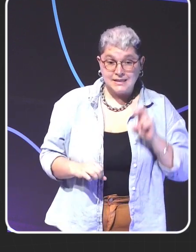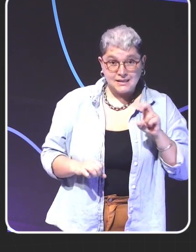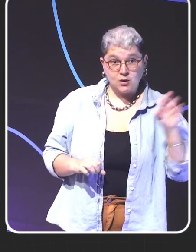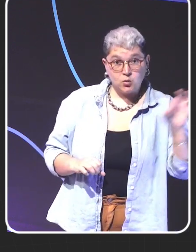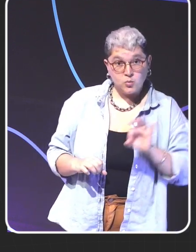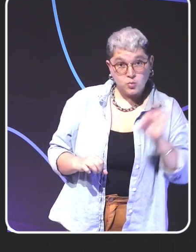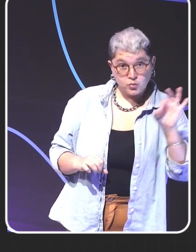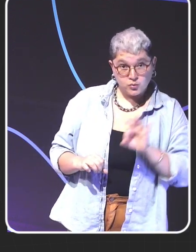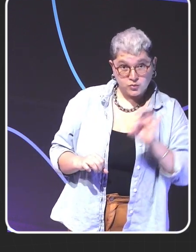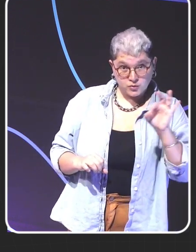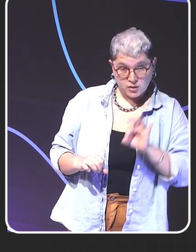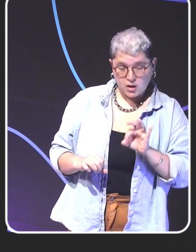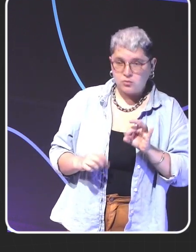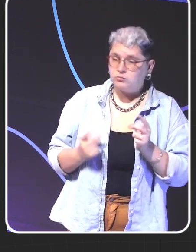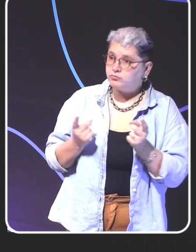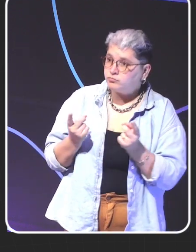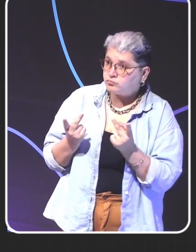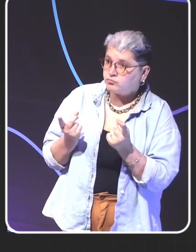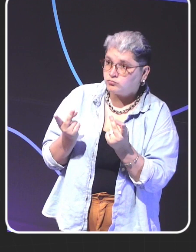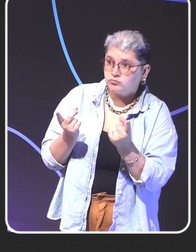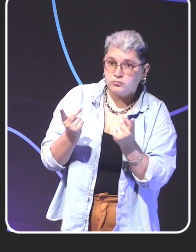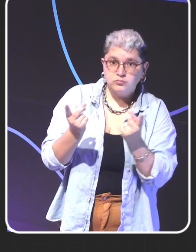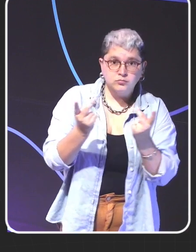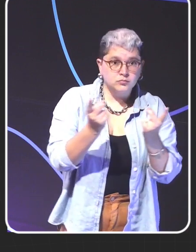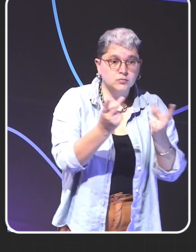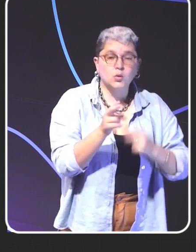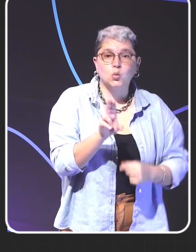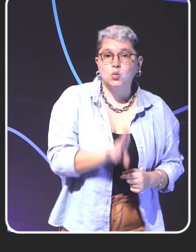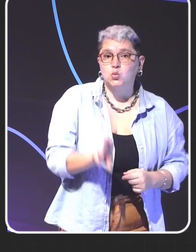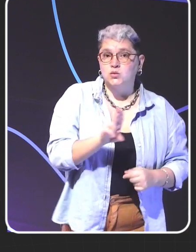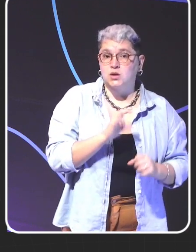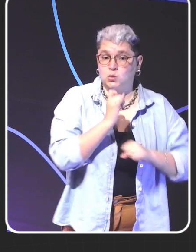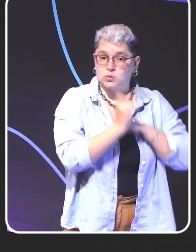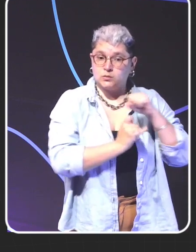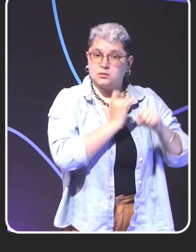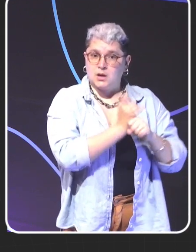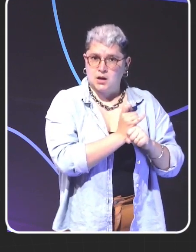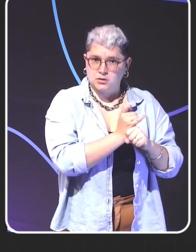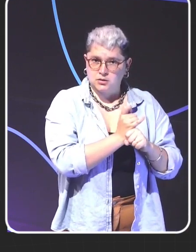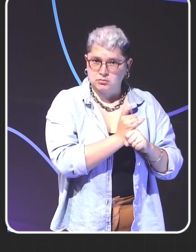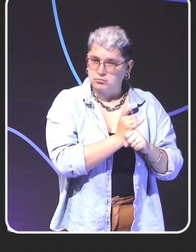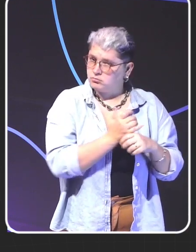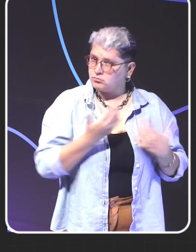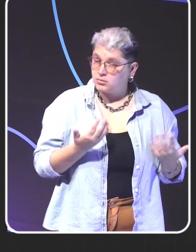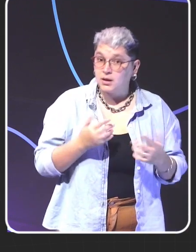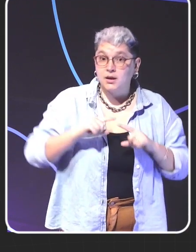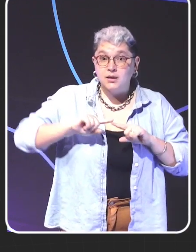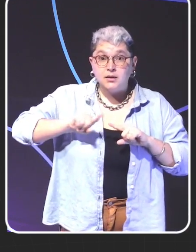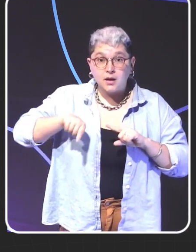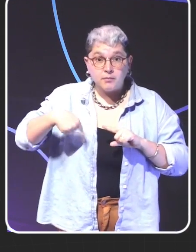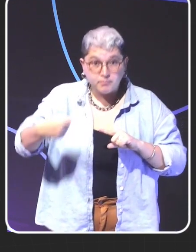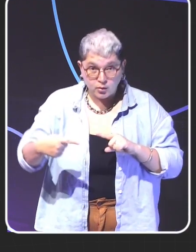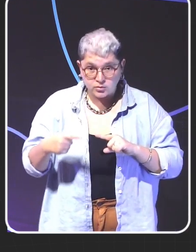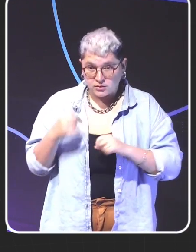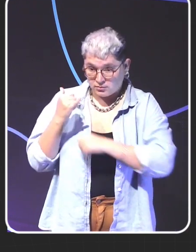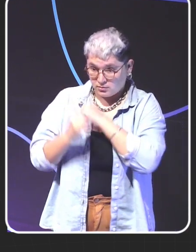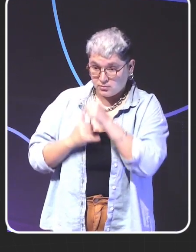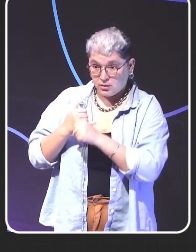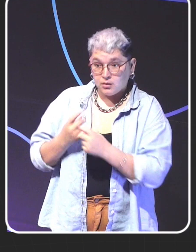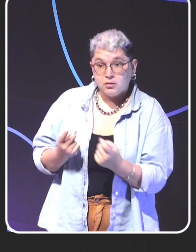realizava as vendas por meios digitais, apenas 5%. E aí o e-commerce brasileiro cresceu